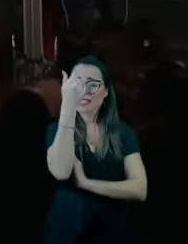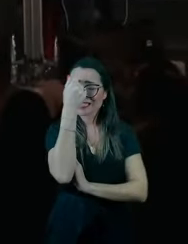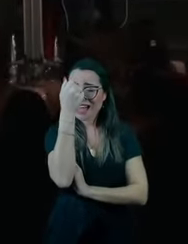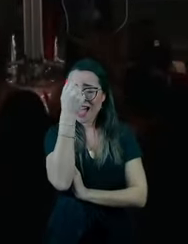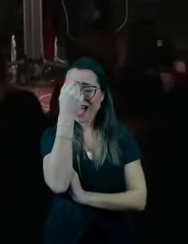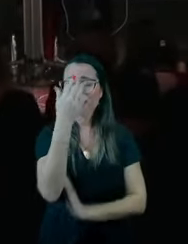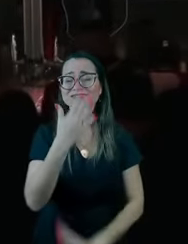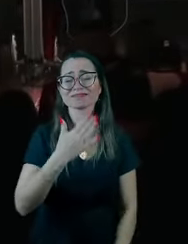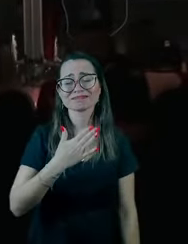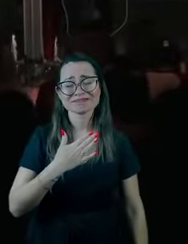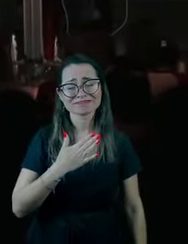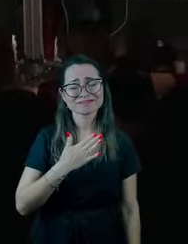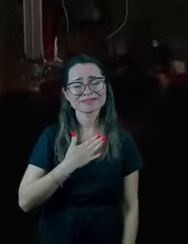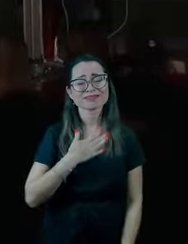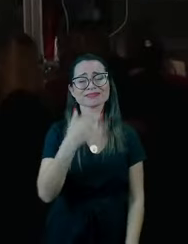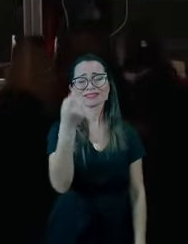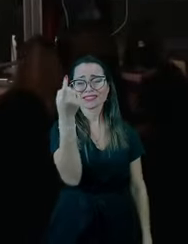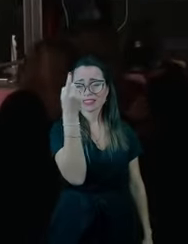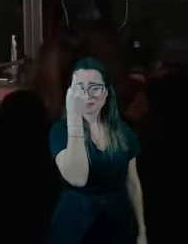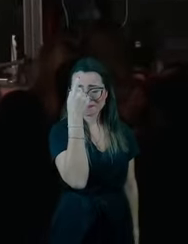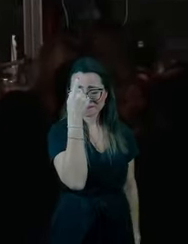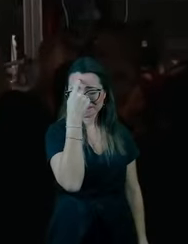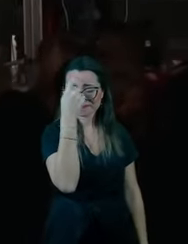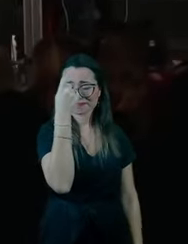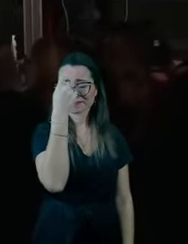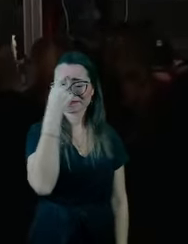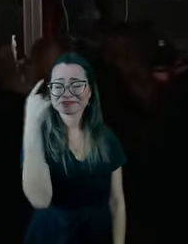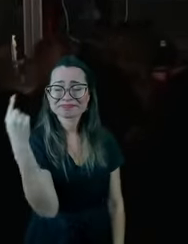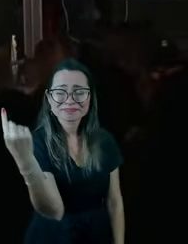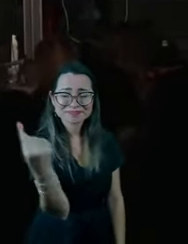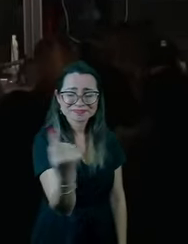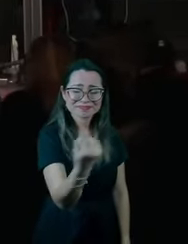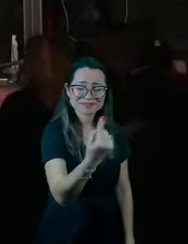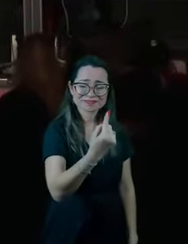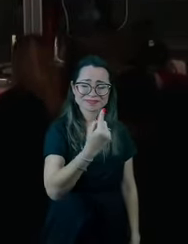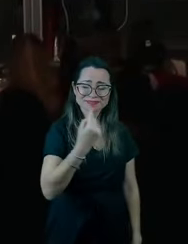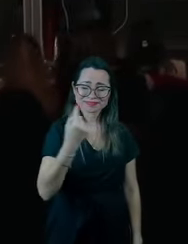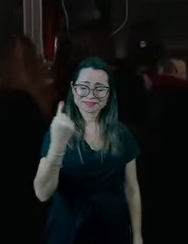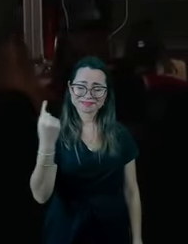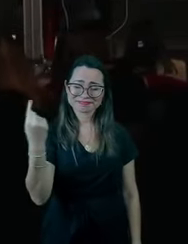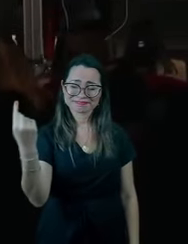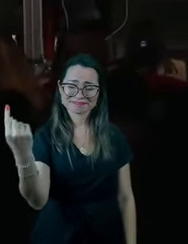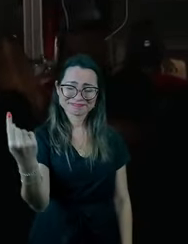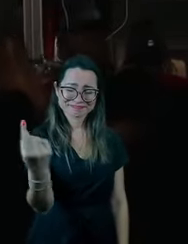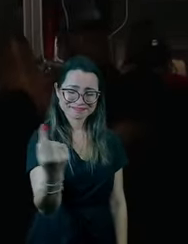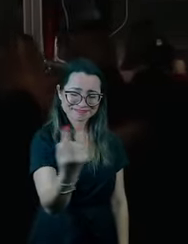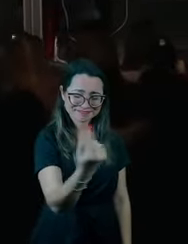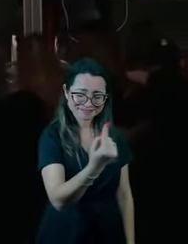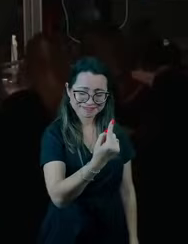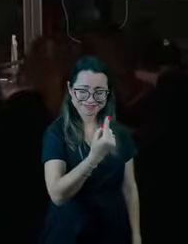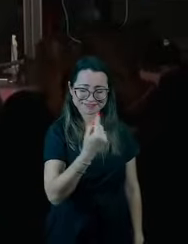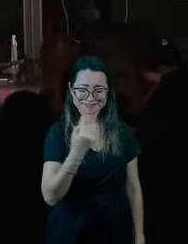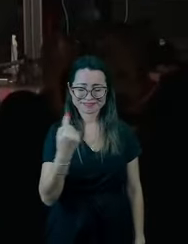Ele pensava em mim. Pensava em nós.